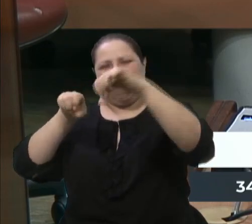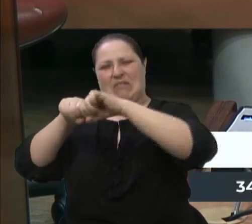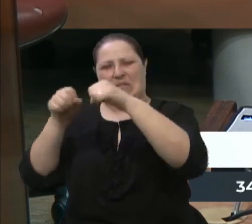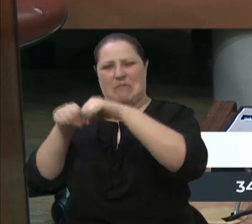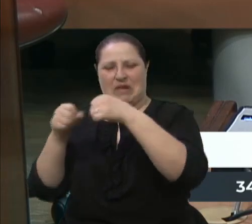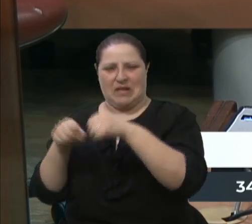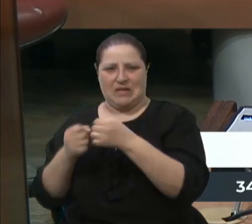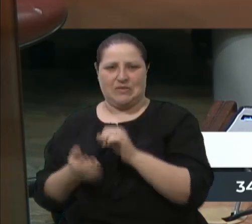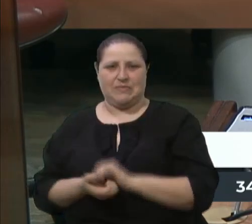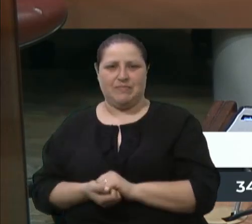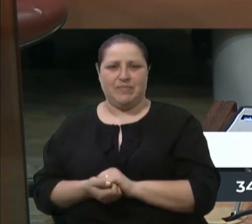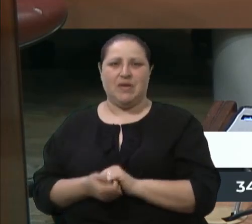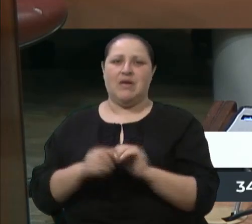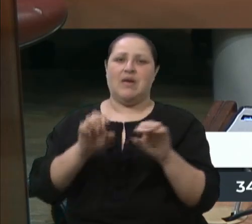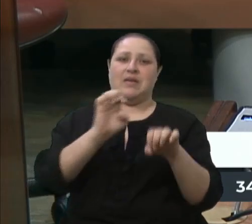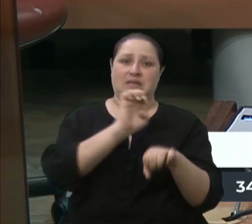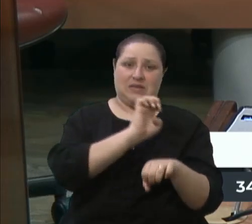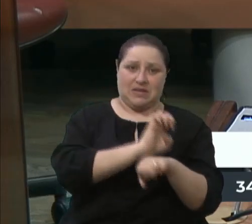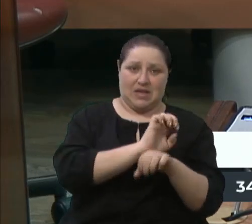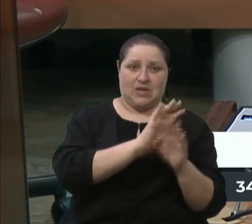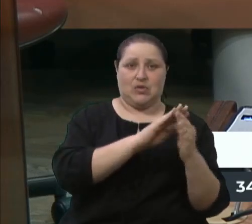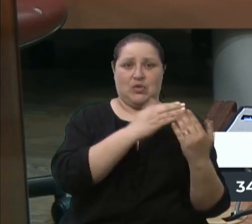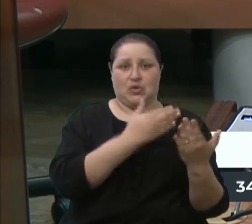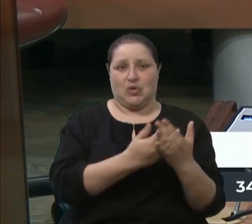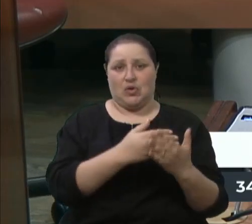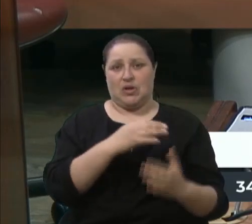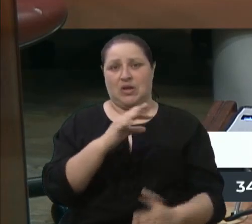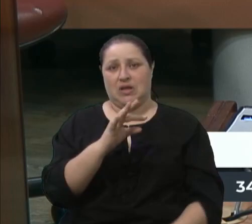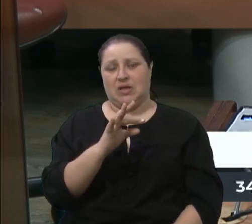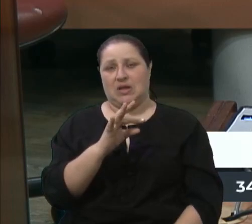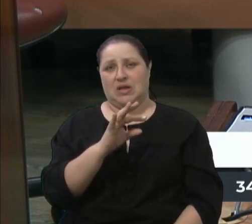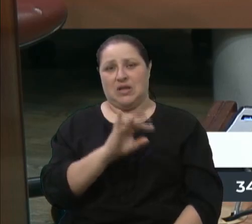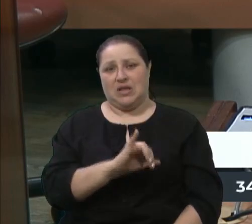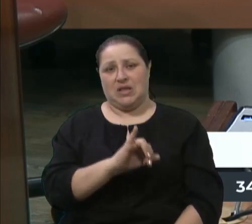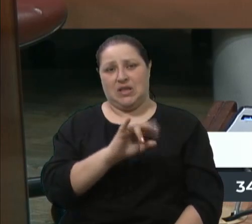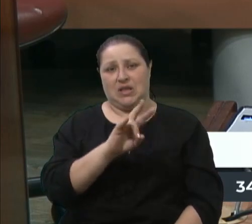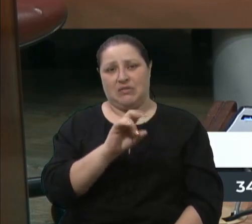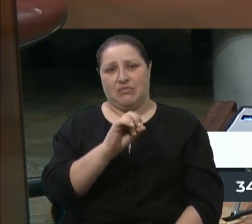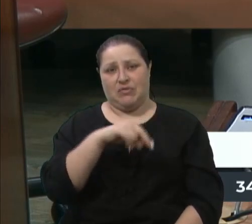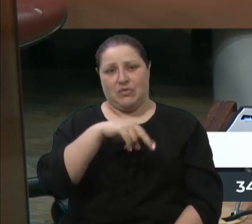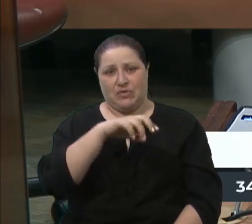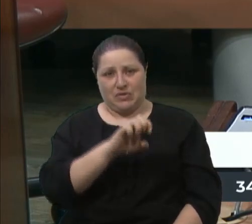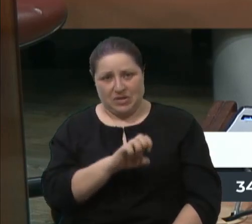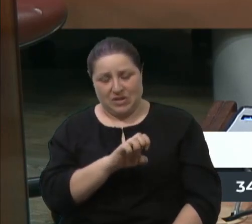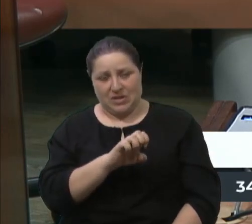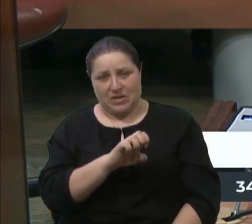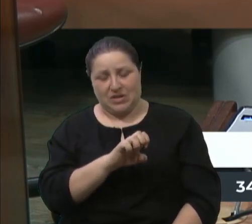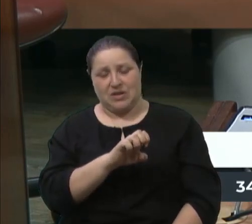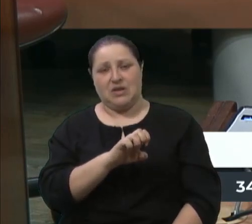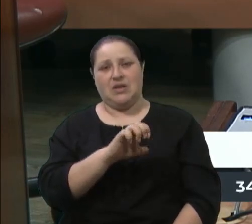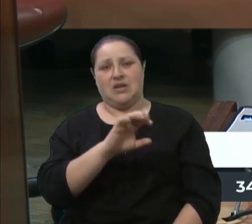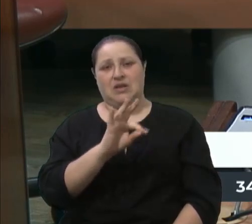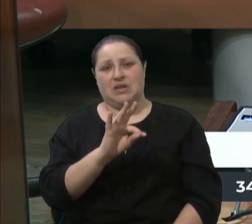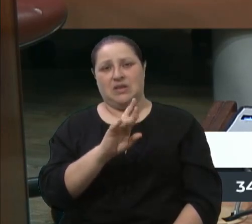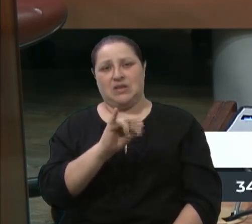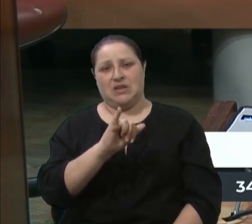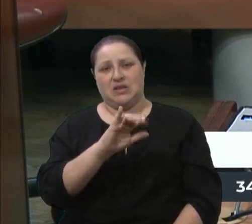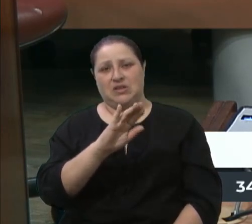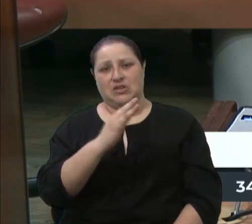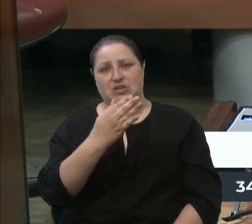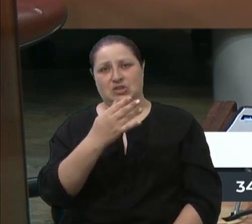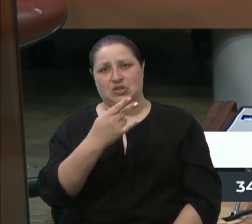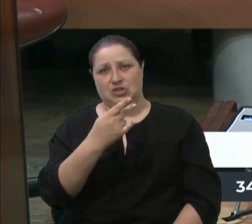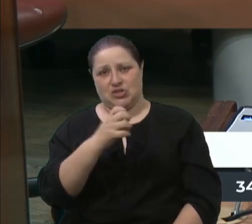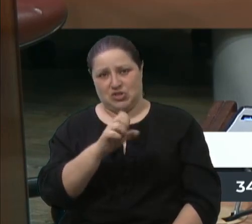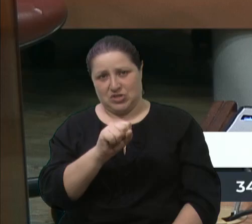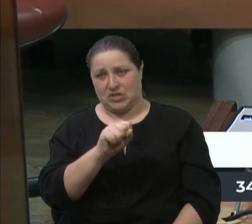ter 50, 70 metros, que não tem pavimentação. Eu recebi, inclusive, uma escola